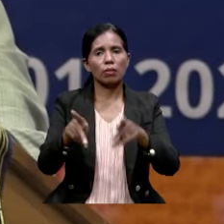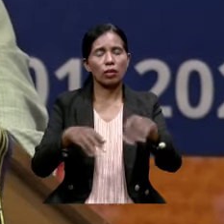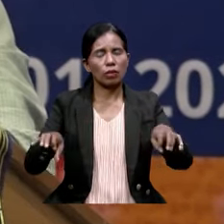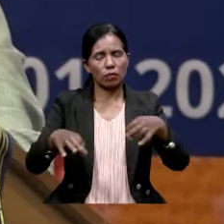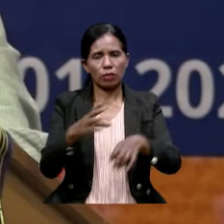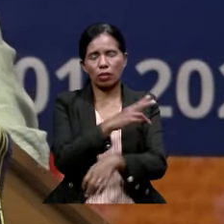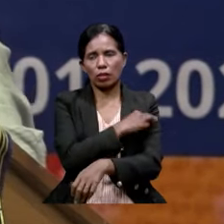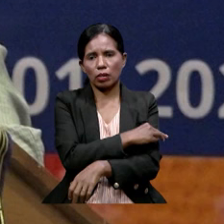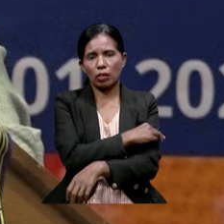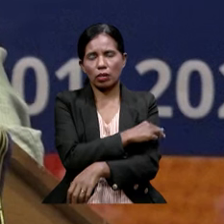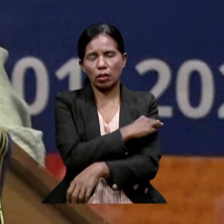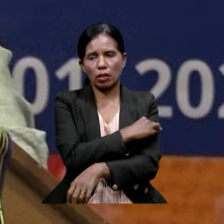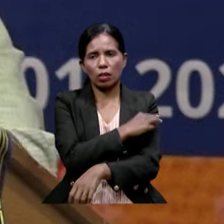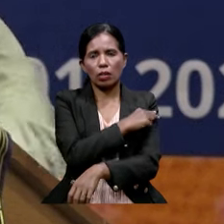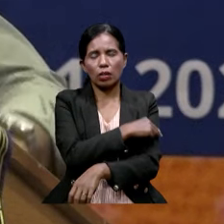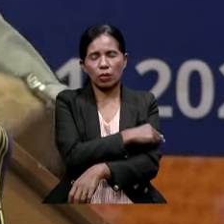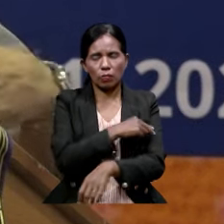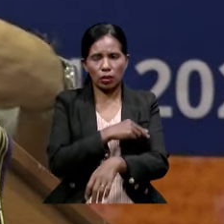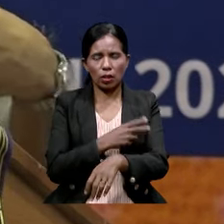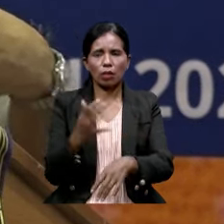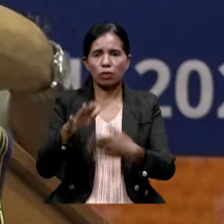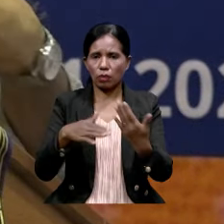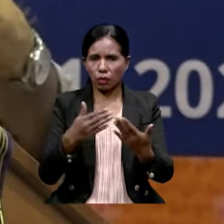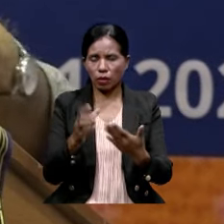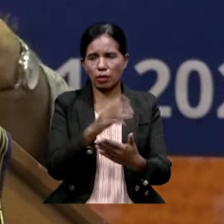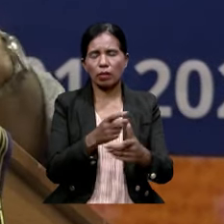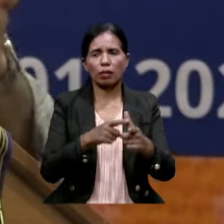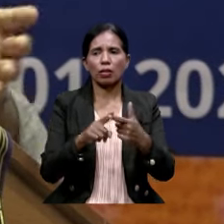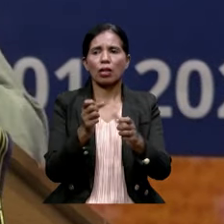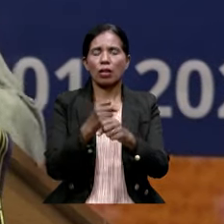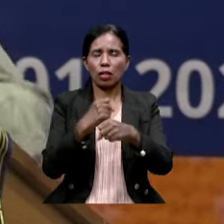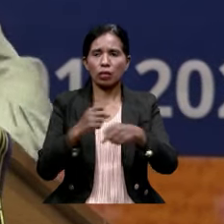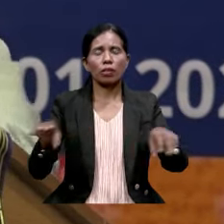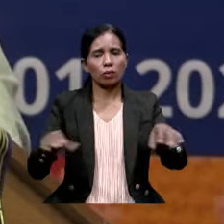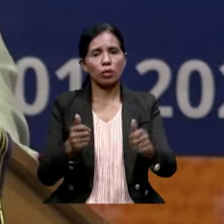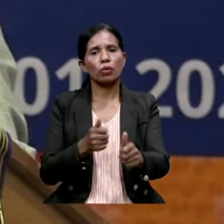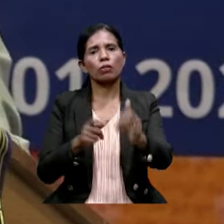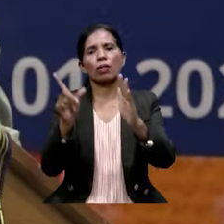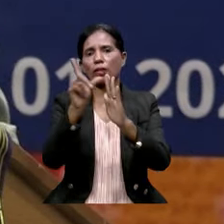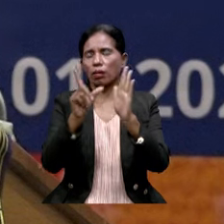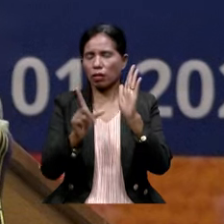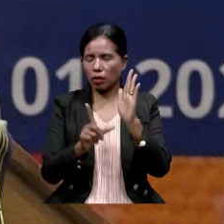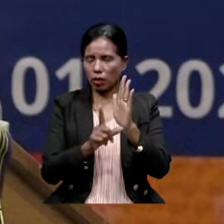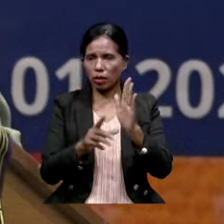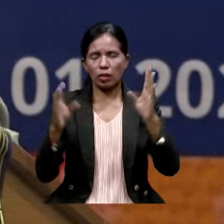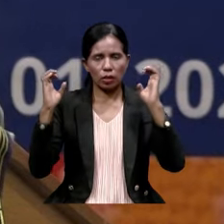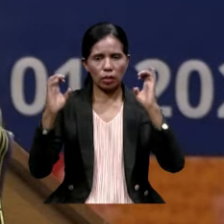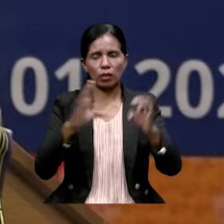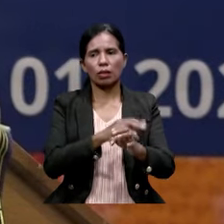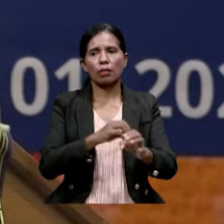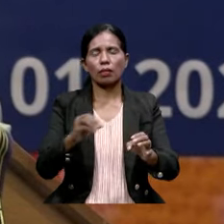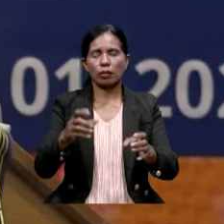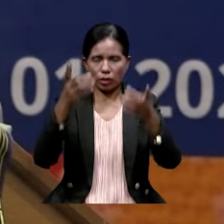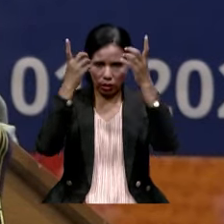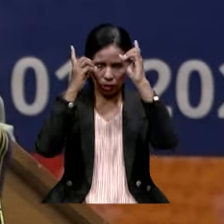vai ir a estabelecer um Conselho de Disciplina de Profissões e depois falar uma função. Tuir decreto-lei exercício das profissões define, assim, e